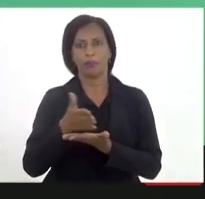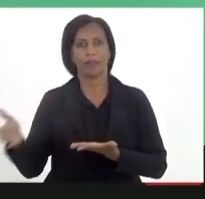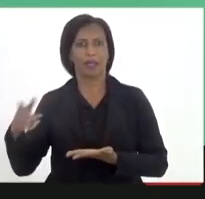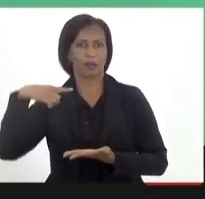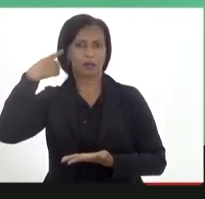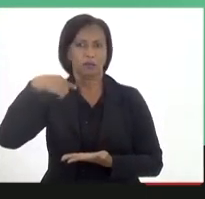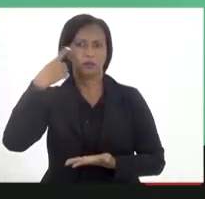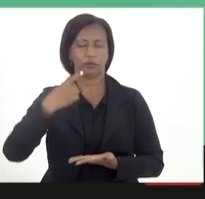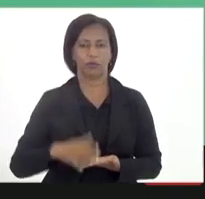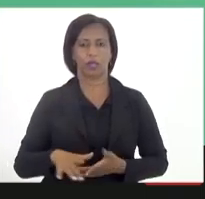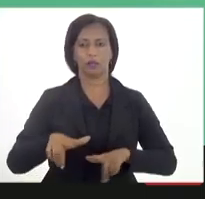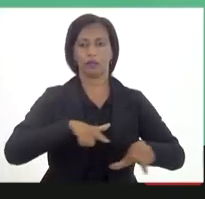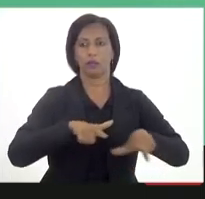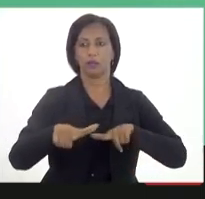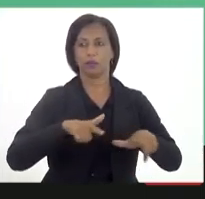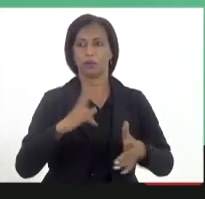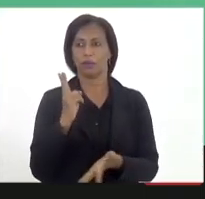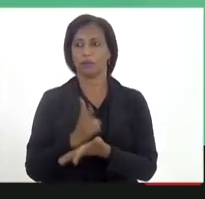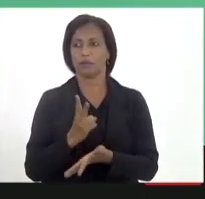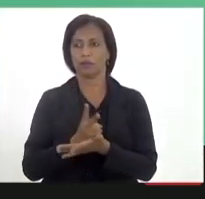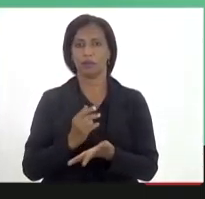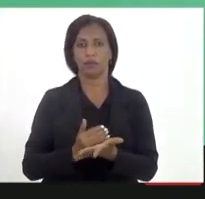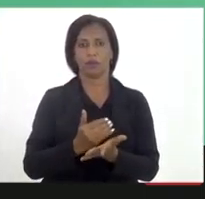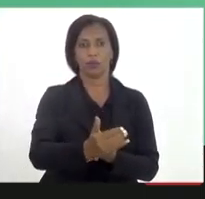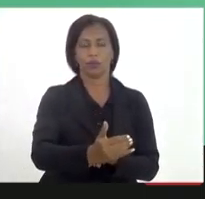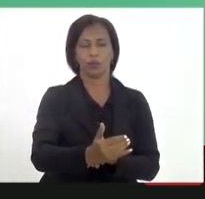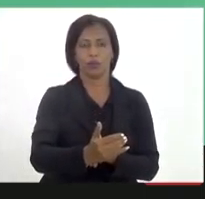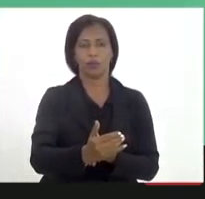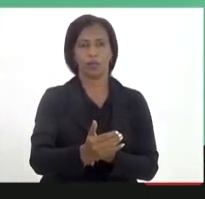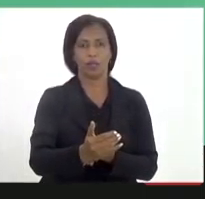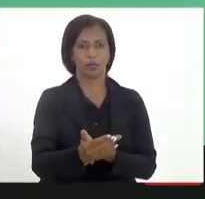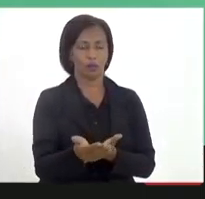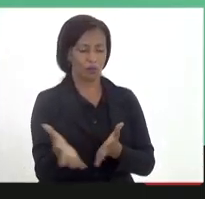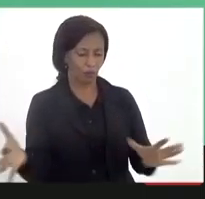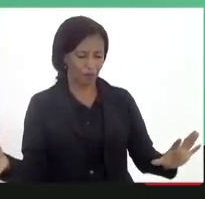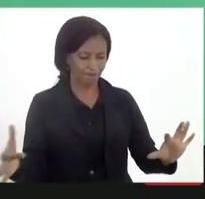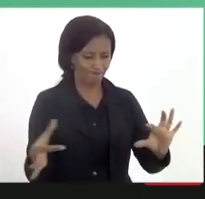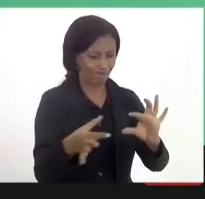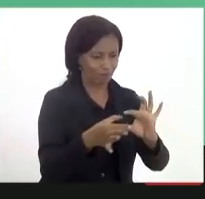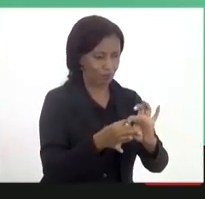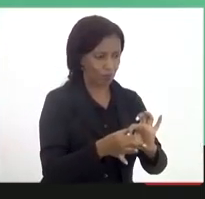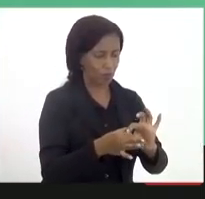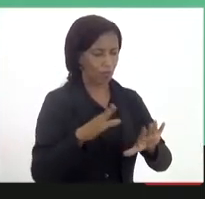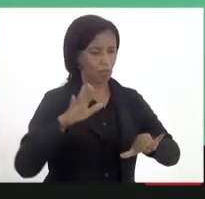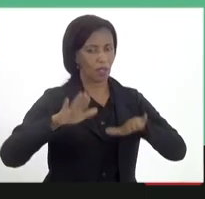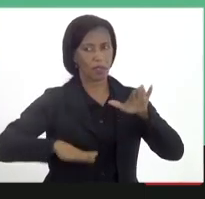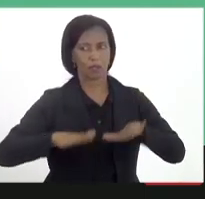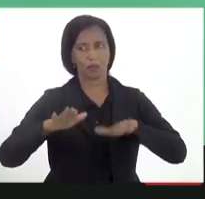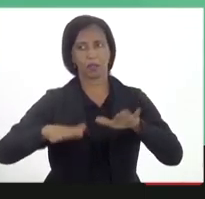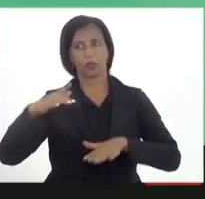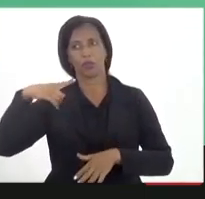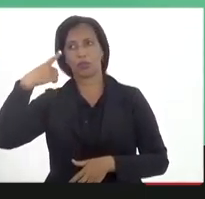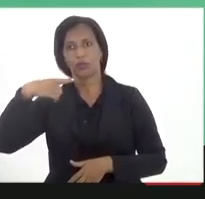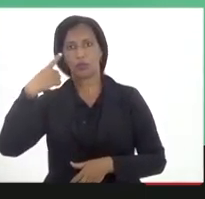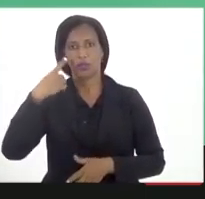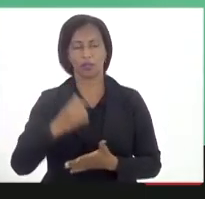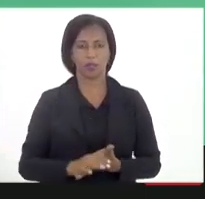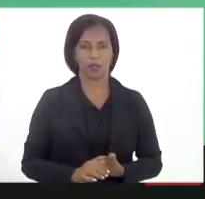e o trabalho sempre foi desde o início estreitar os laços né tanto entre a advocacia